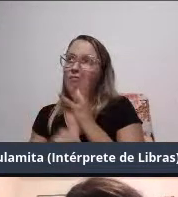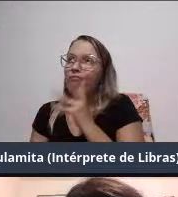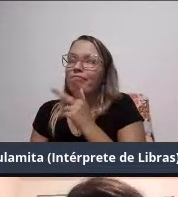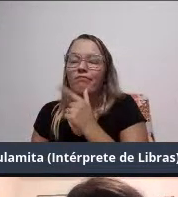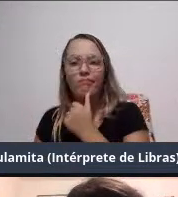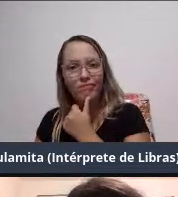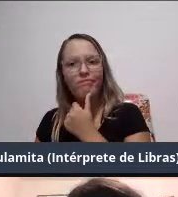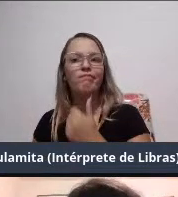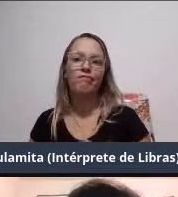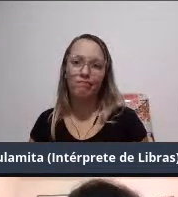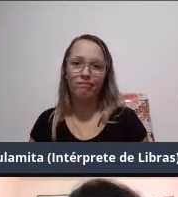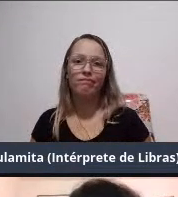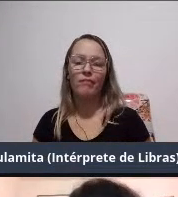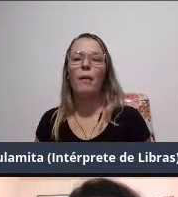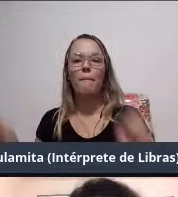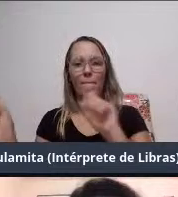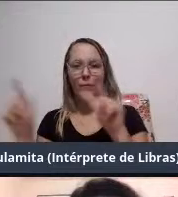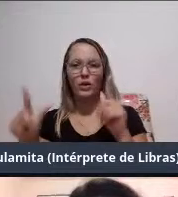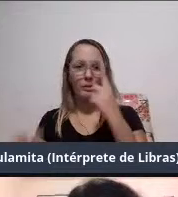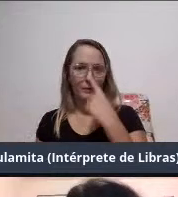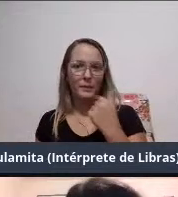passar, por favor, Zé.